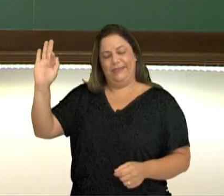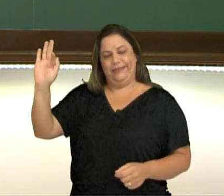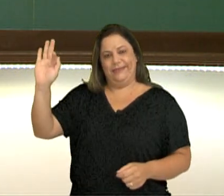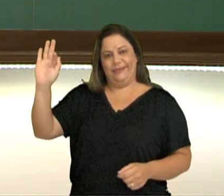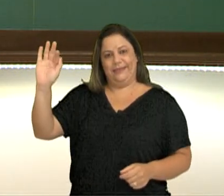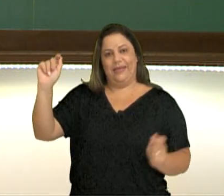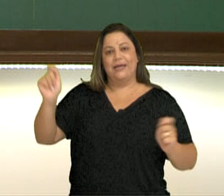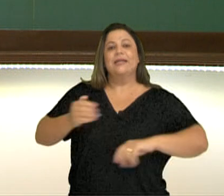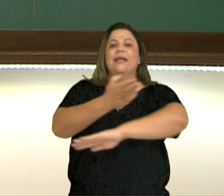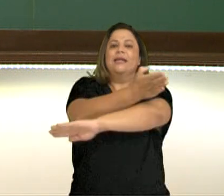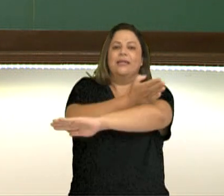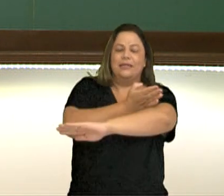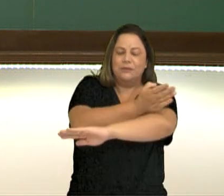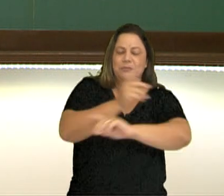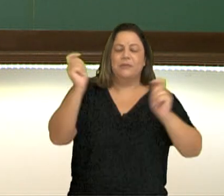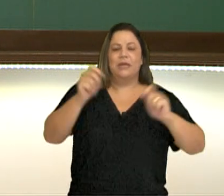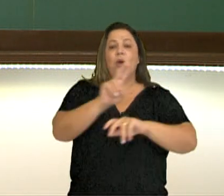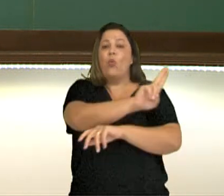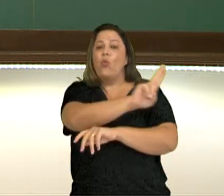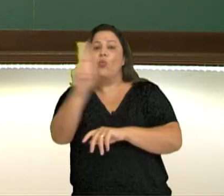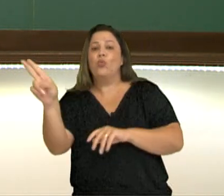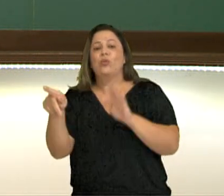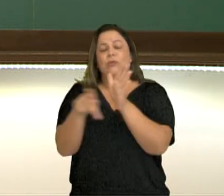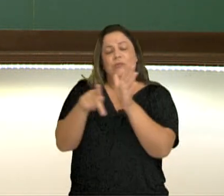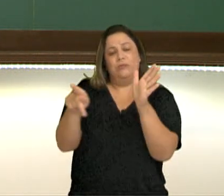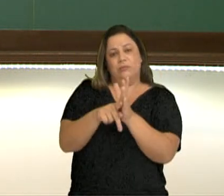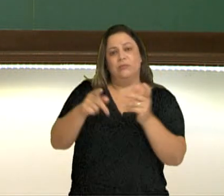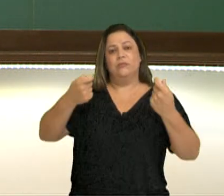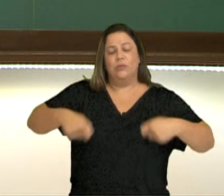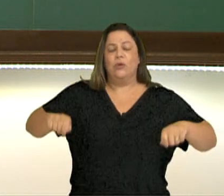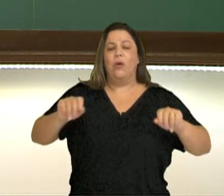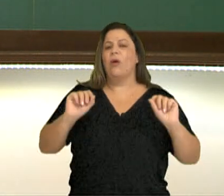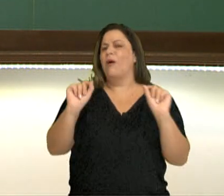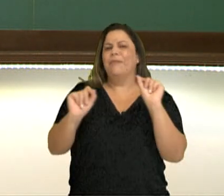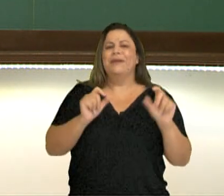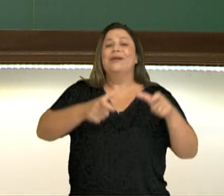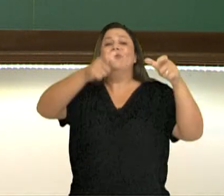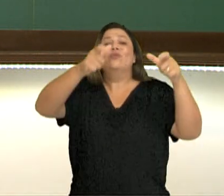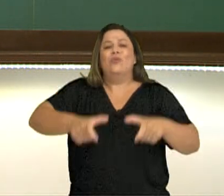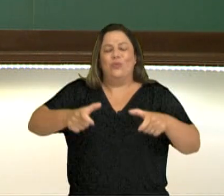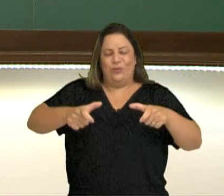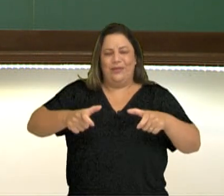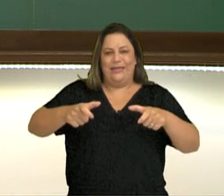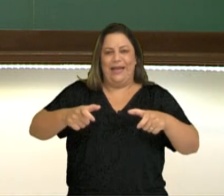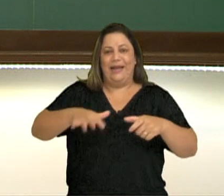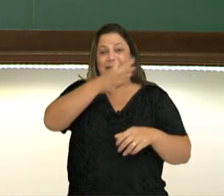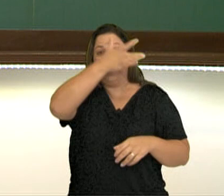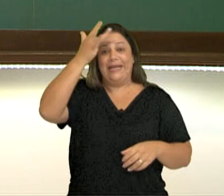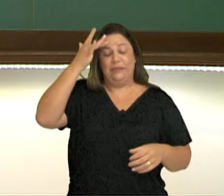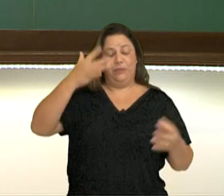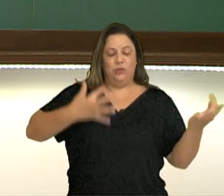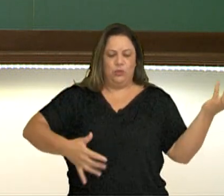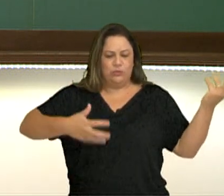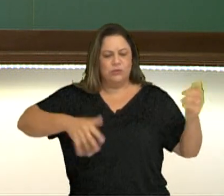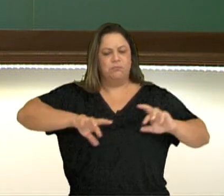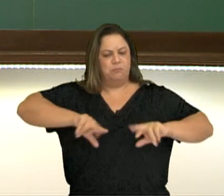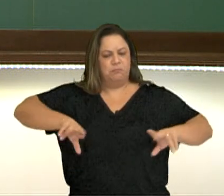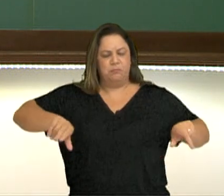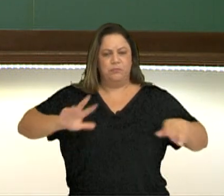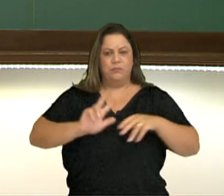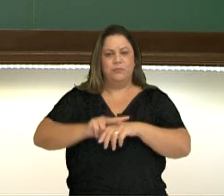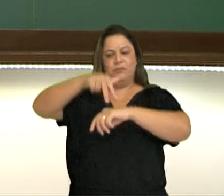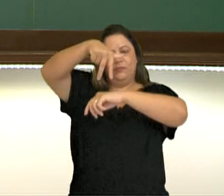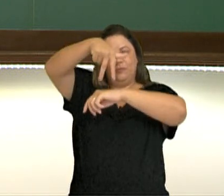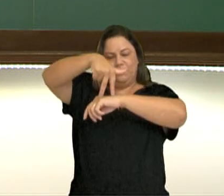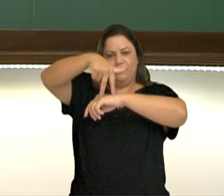Média, o nome orquestra era atribuído ao local onde os músicos ficavam, entre a plateia e o